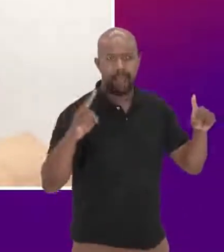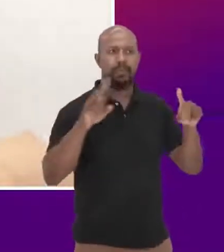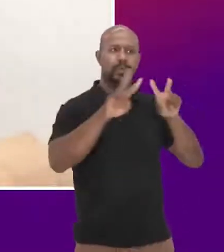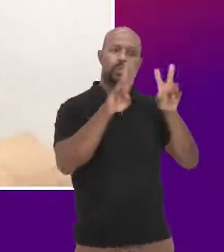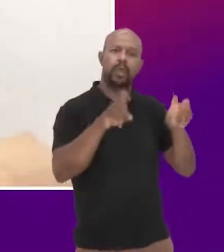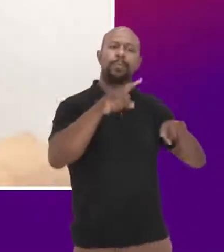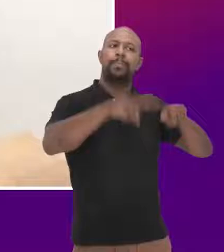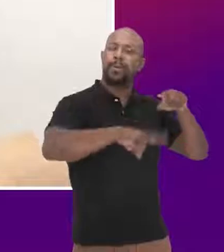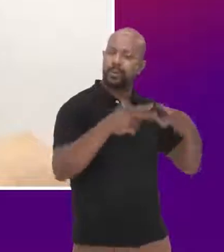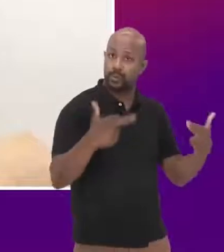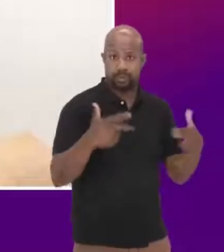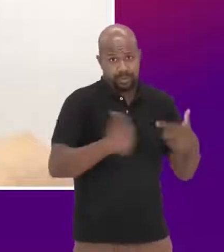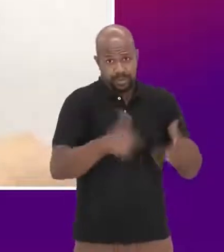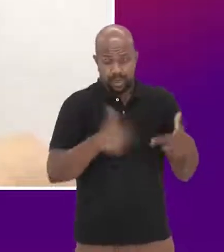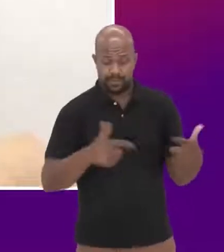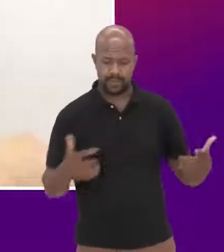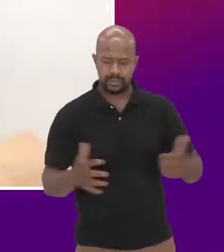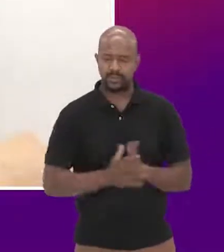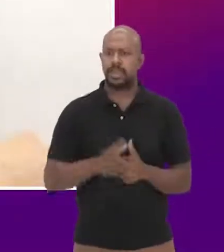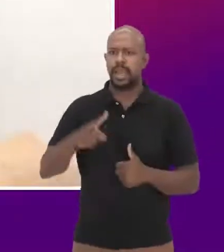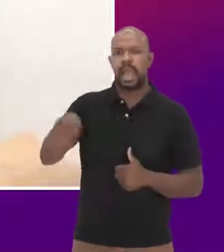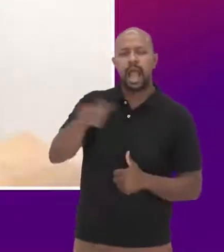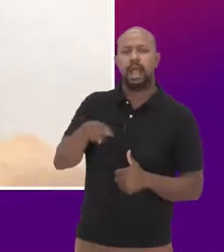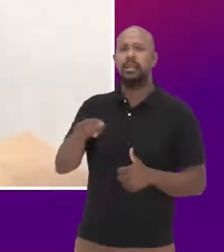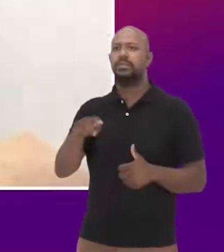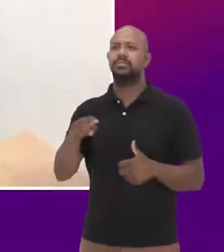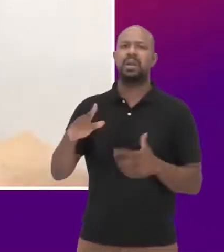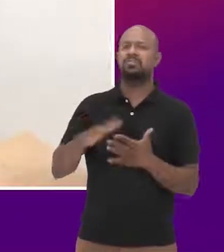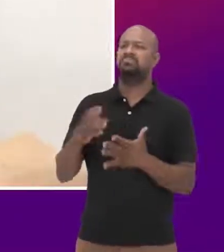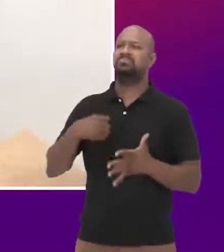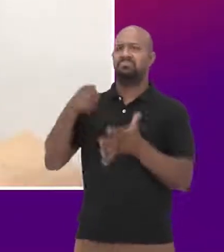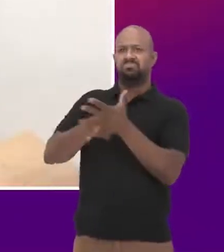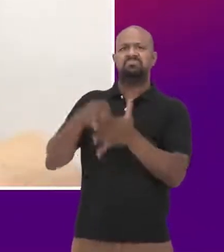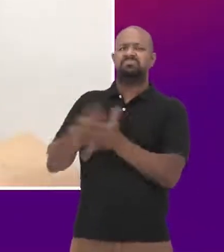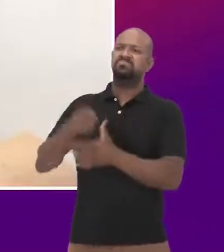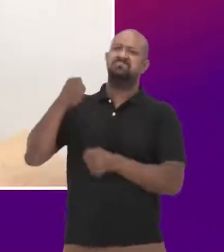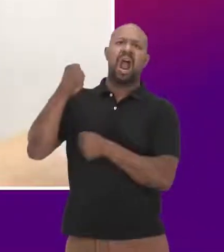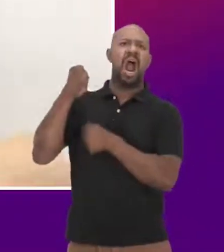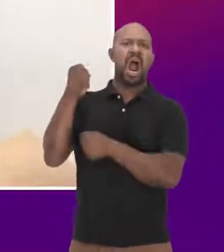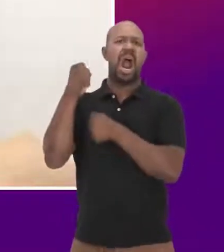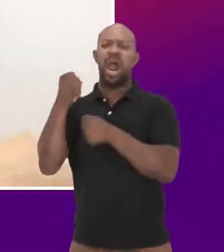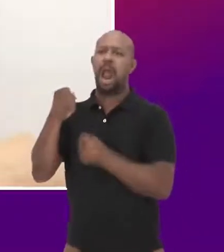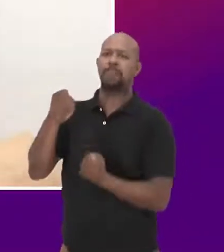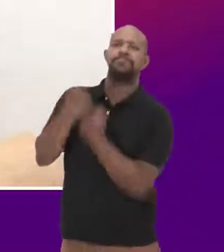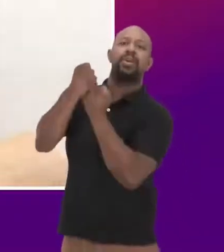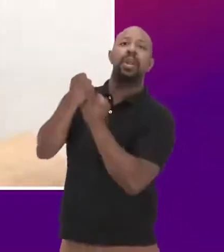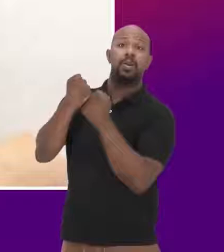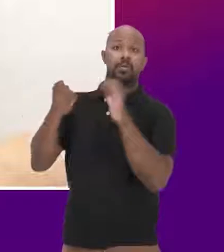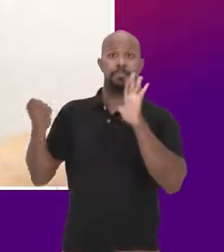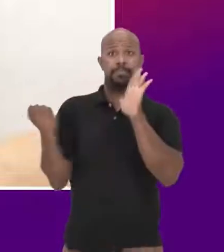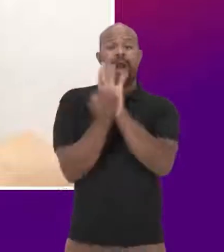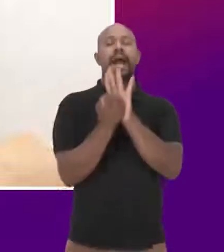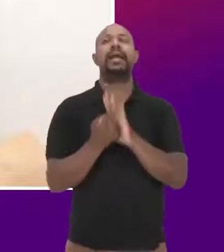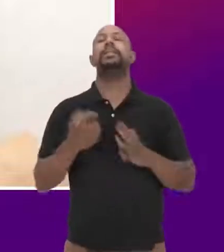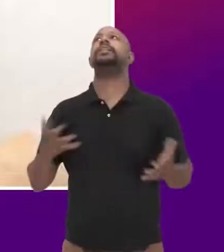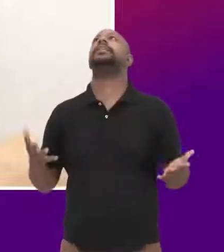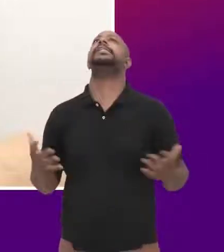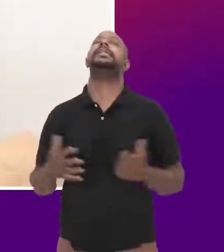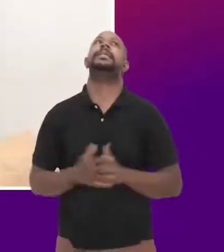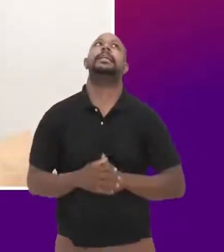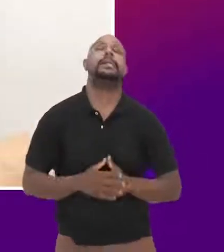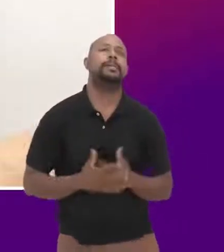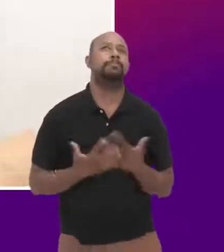sobre produtos e serviços, elas levantam bandeiras apoiando marcas que, de